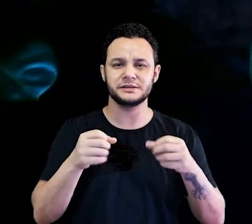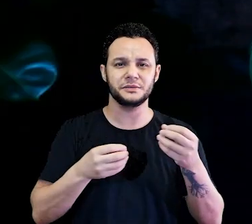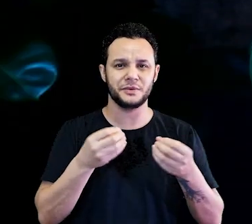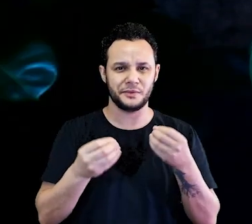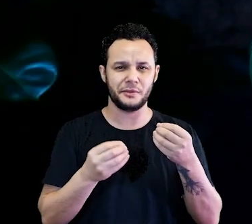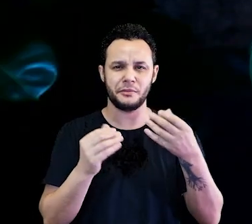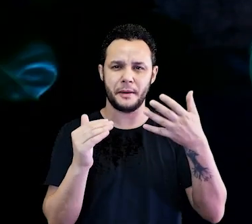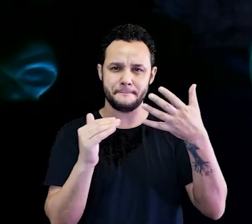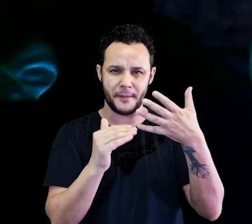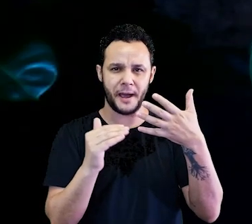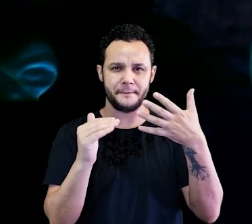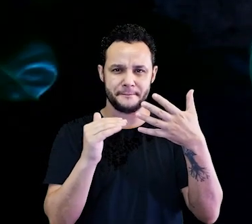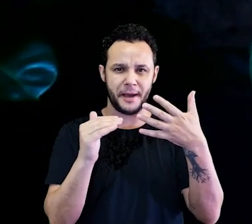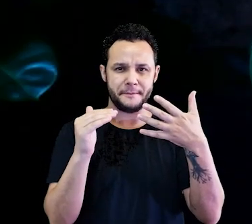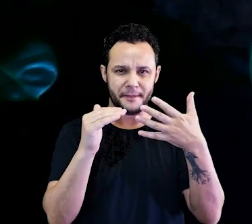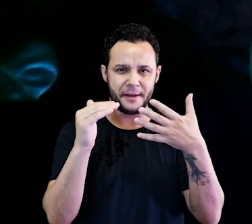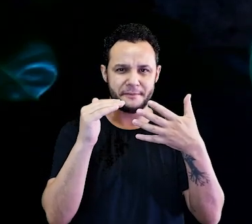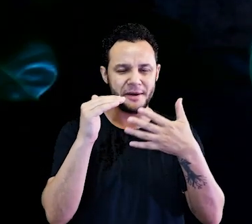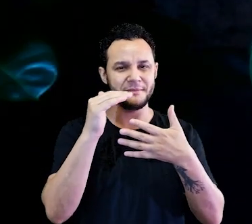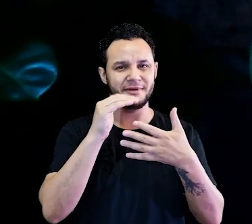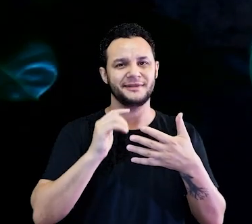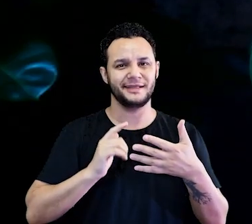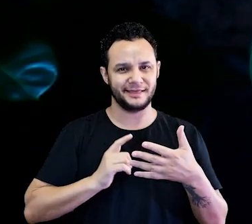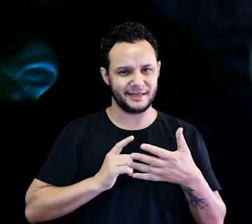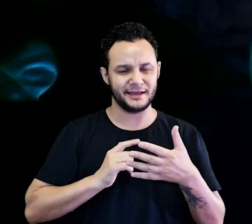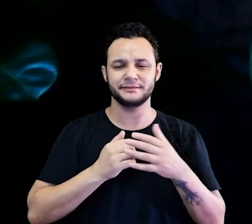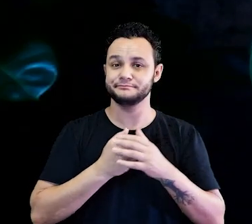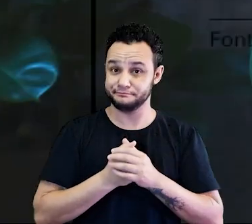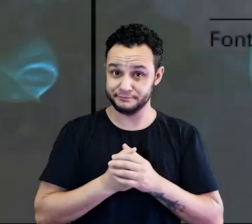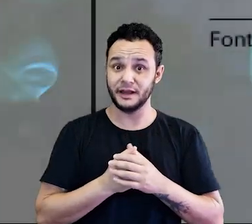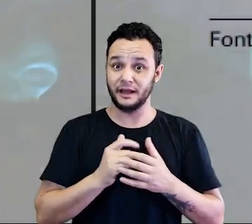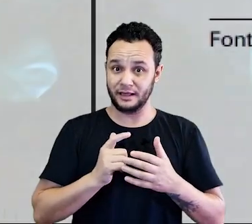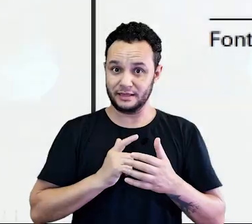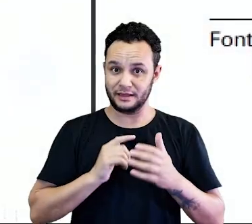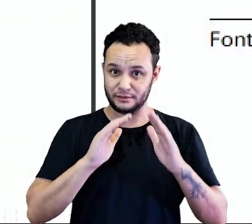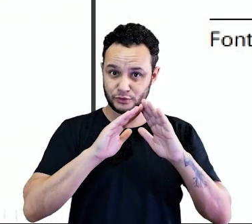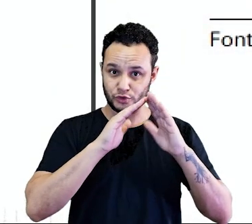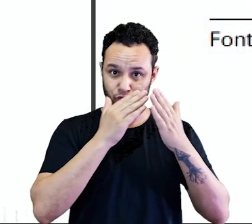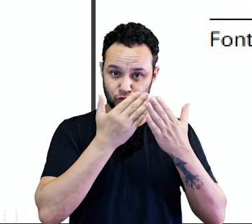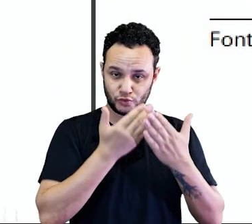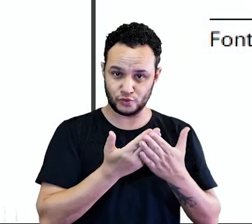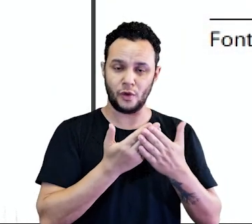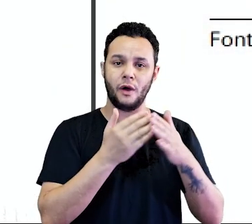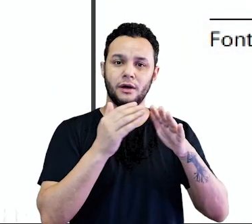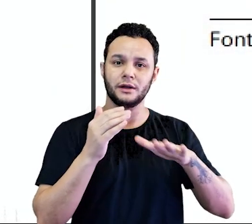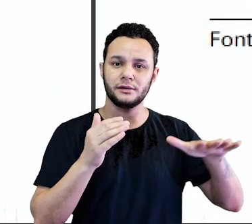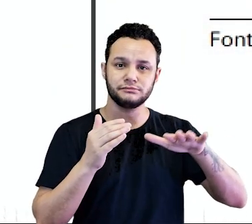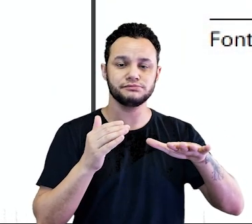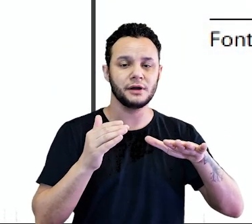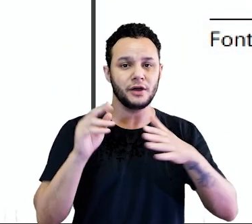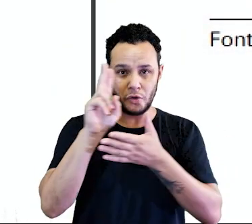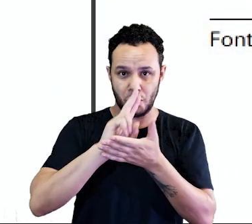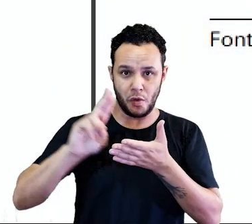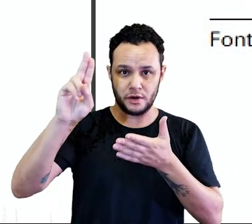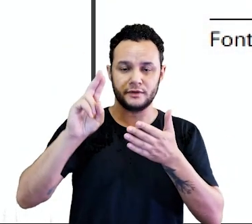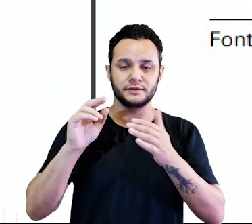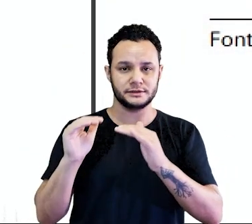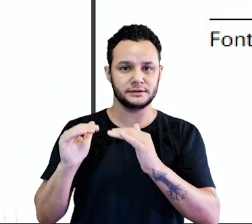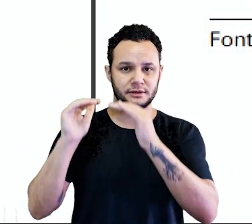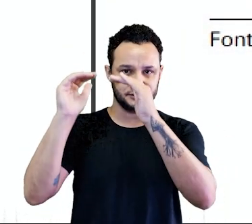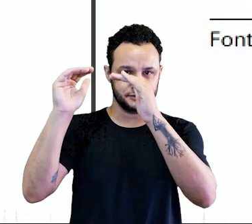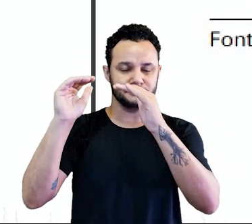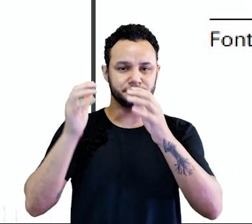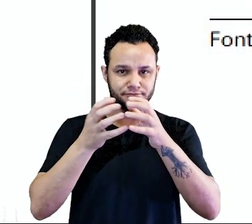em níveis e modalidades e a gente tem essencialmente a educação básica e a educação